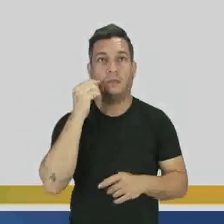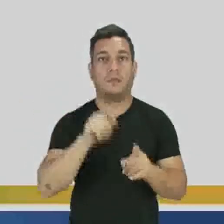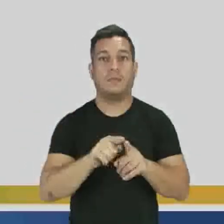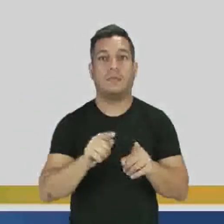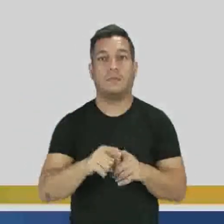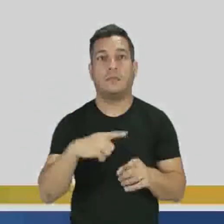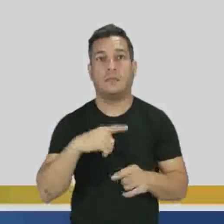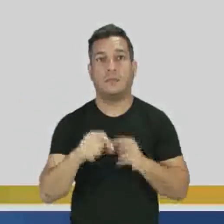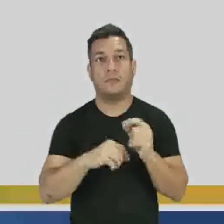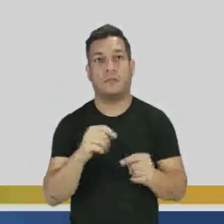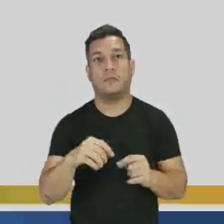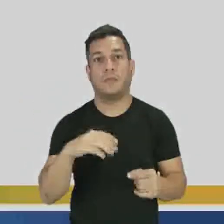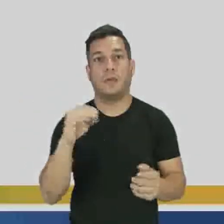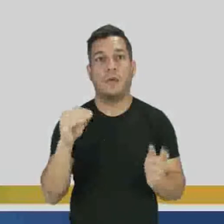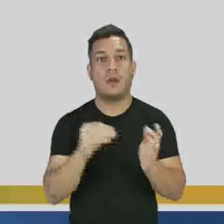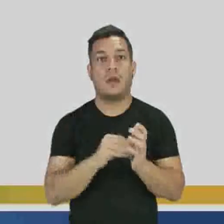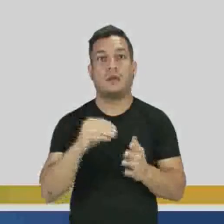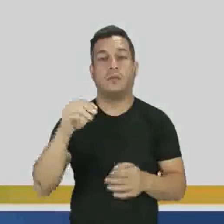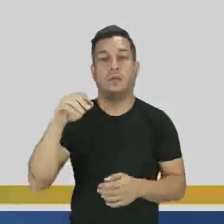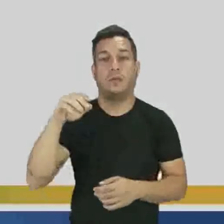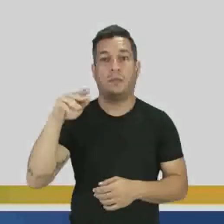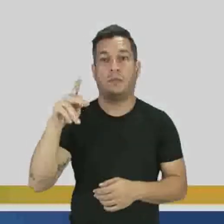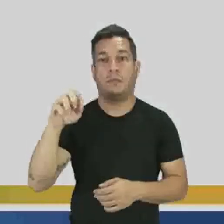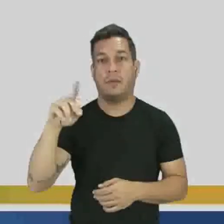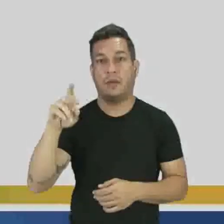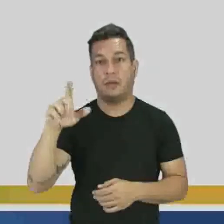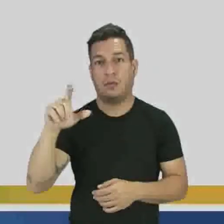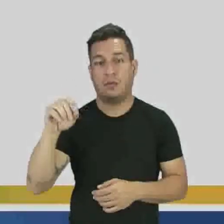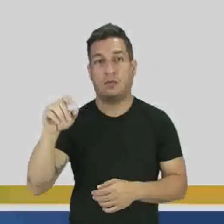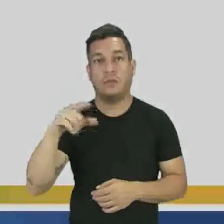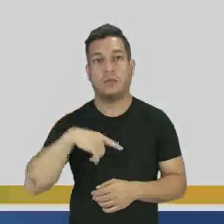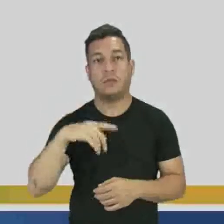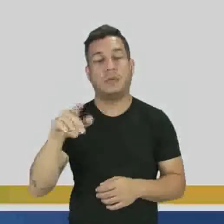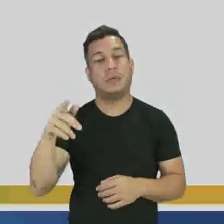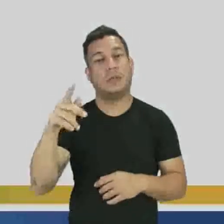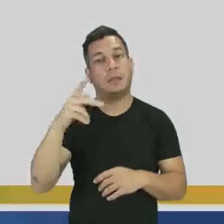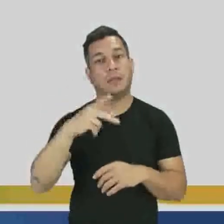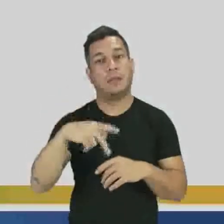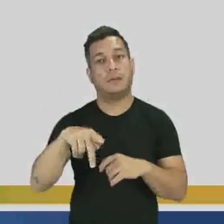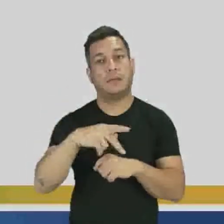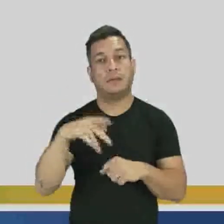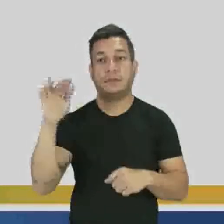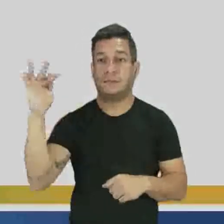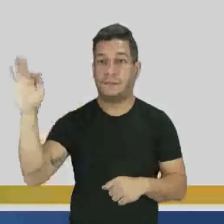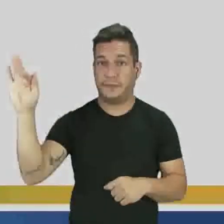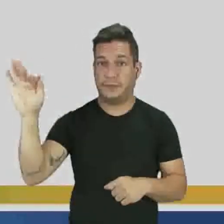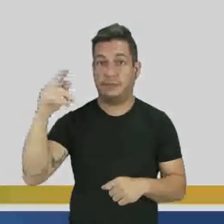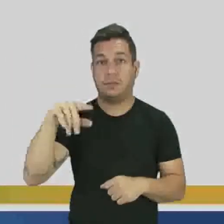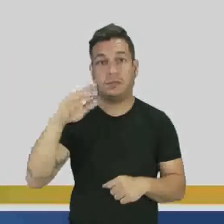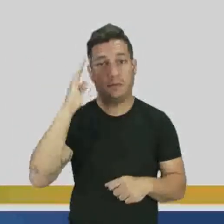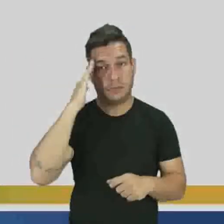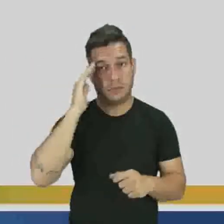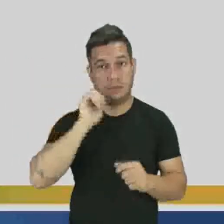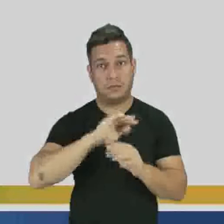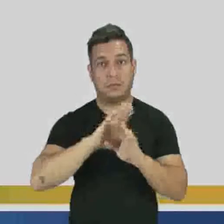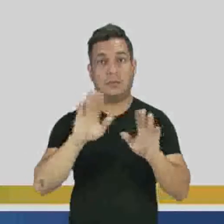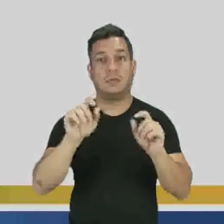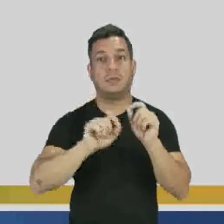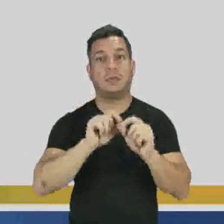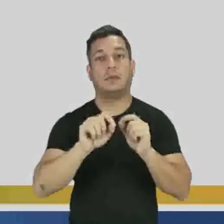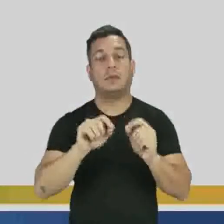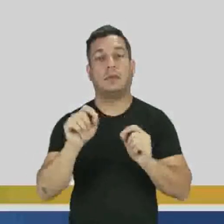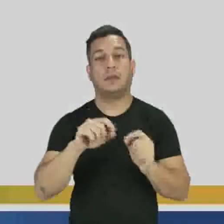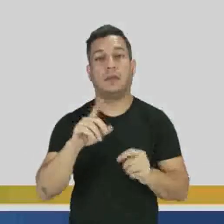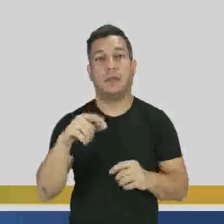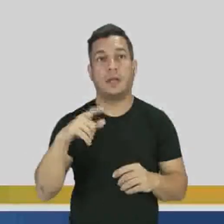foi fixado um pêndulo em um monumento situado em Paris. Para a gente entender um pouco a